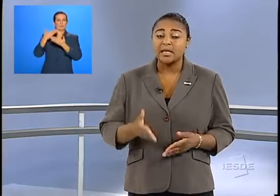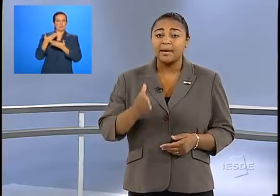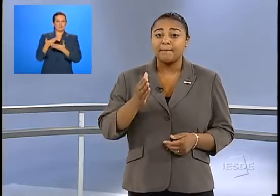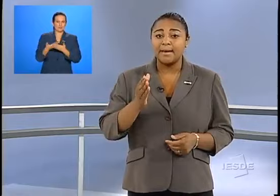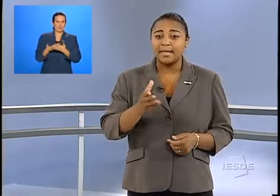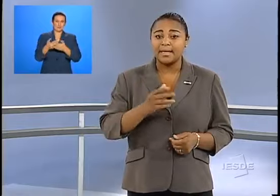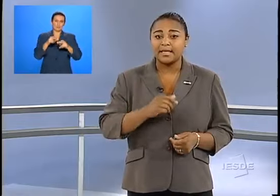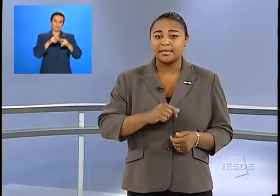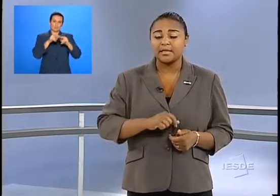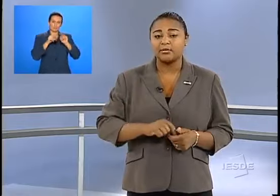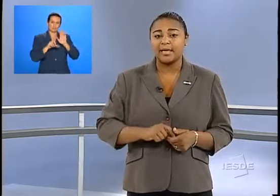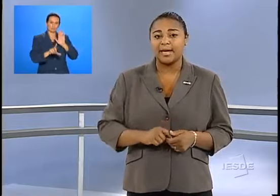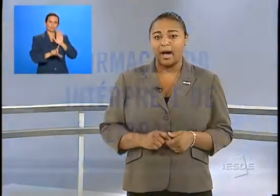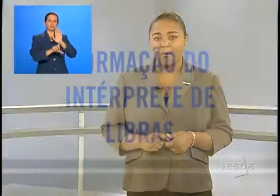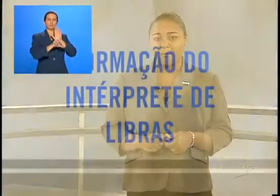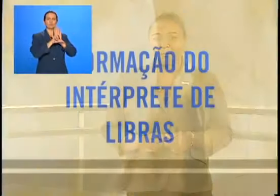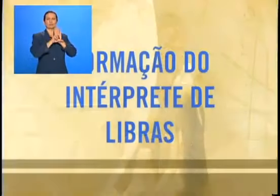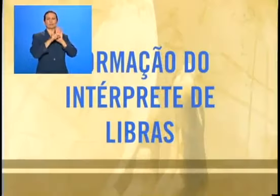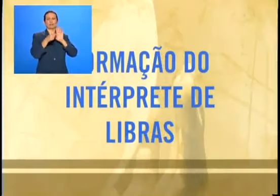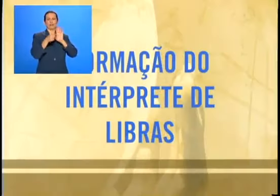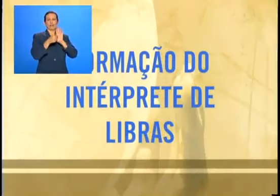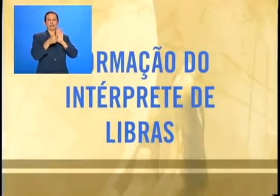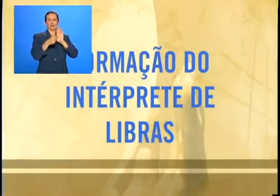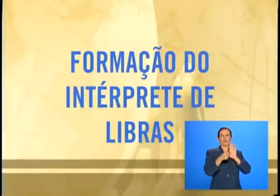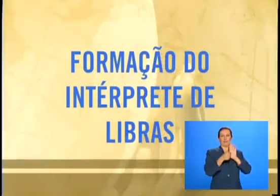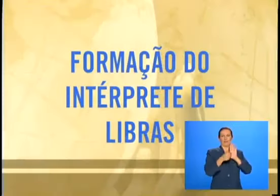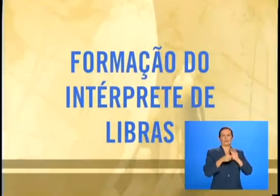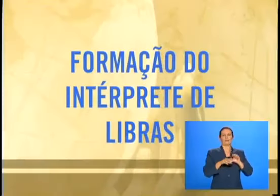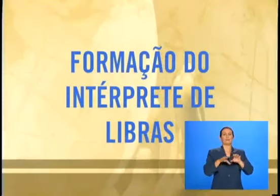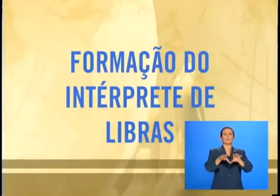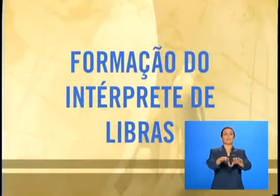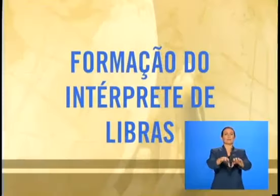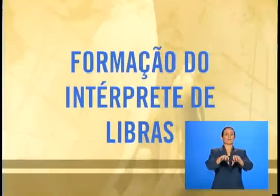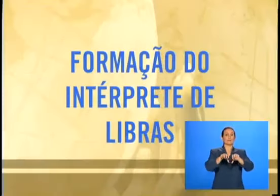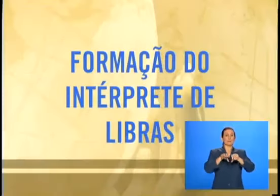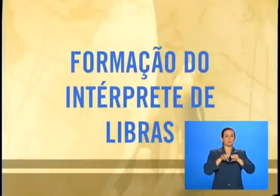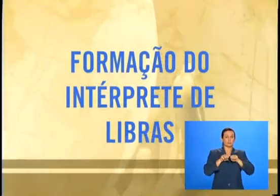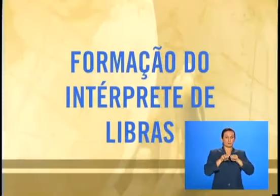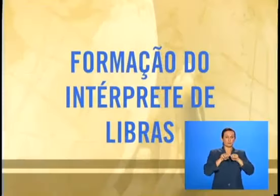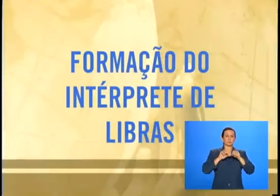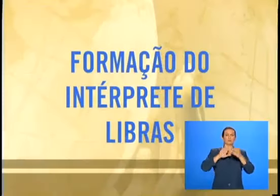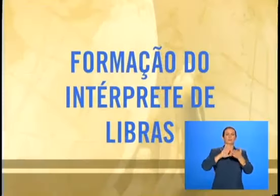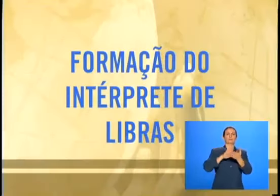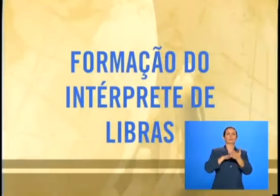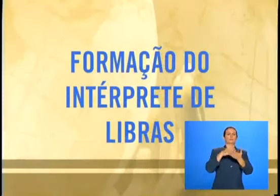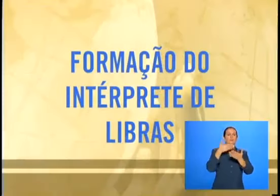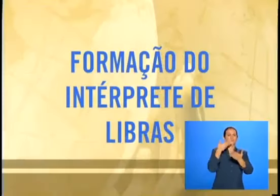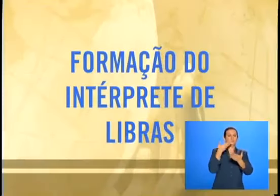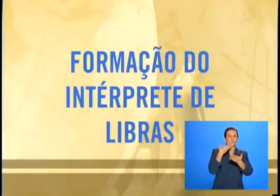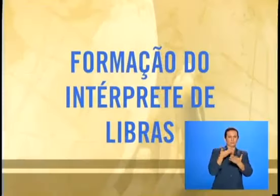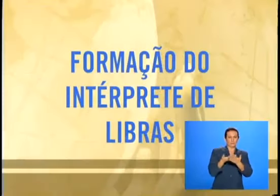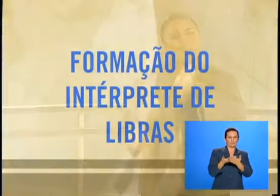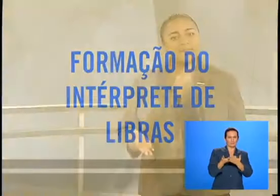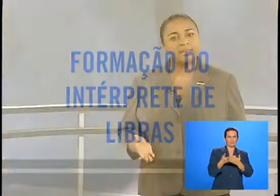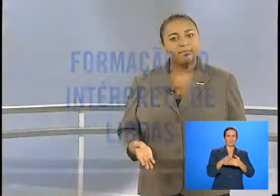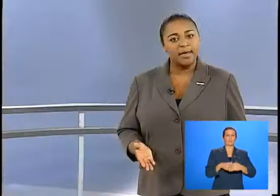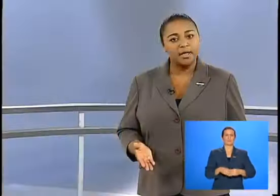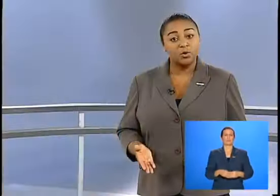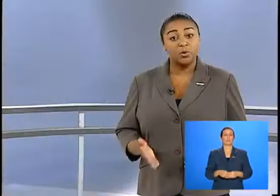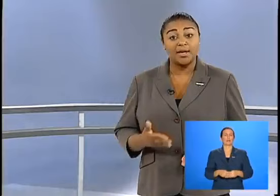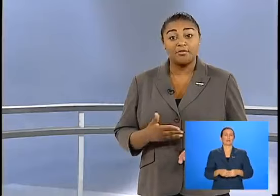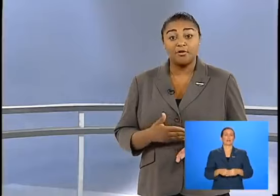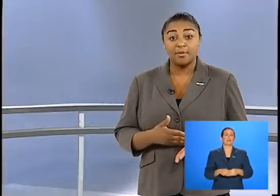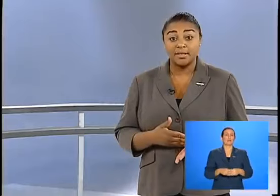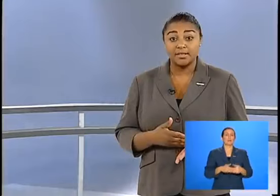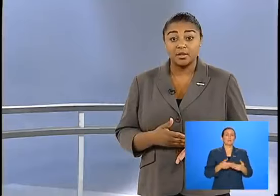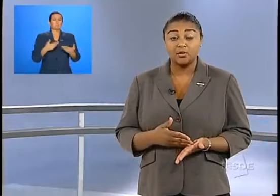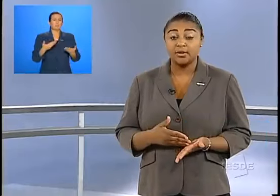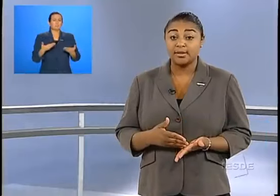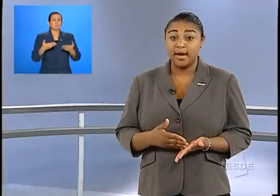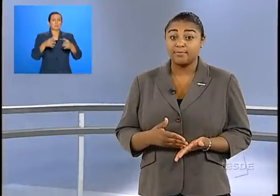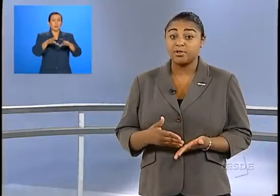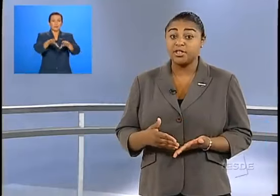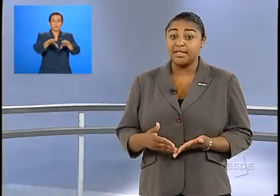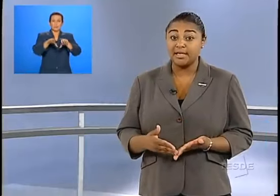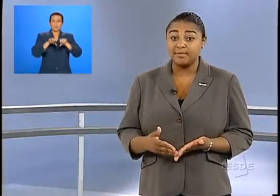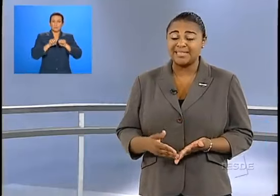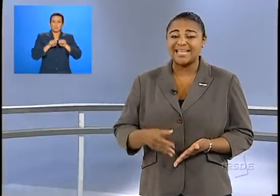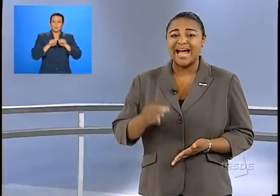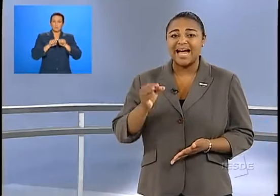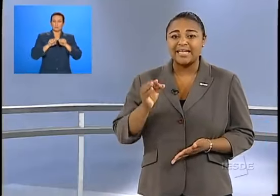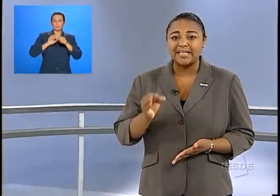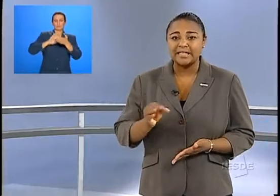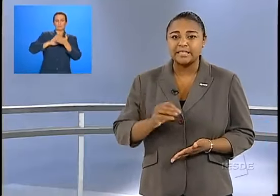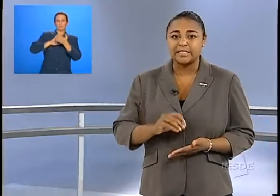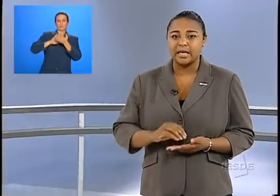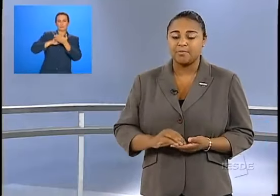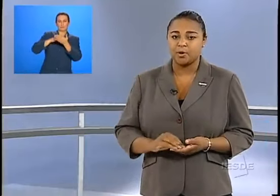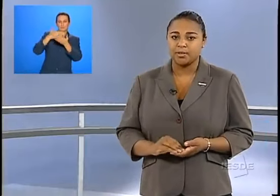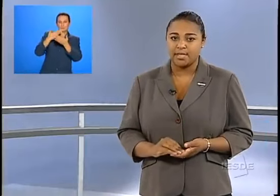respaldadas pela questão legal. Formação do intérprete de Libras. É de conhecimento que a formação do intérprete de